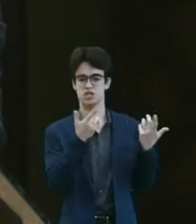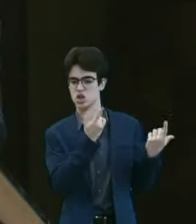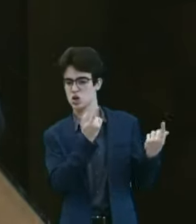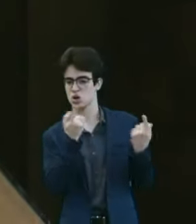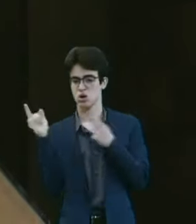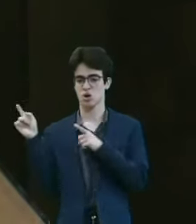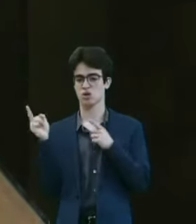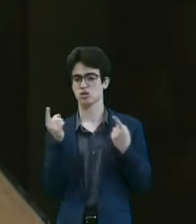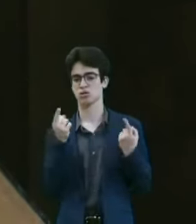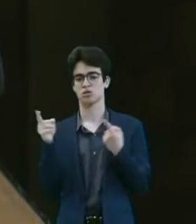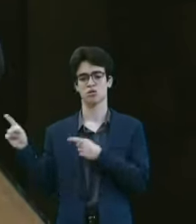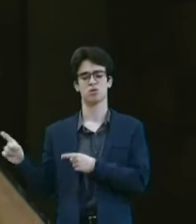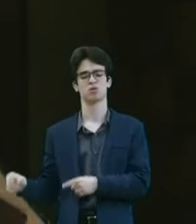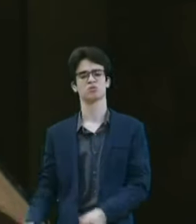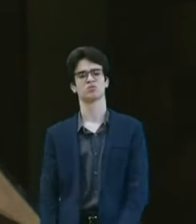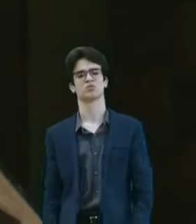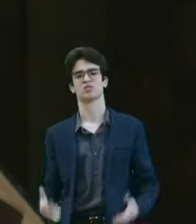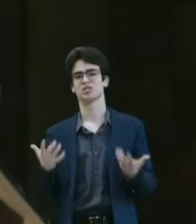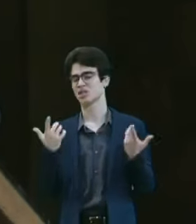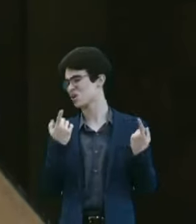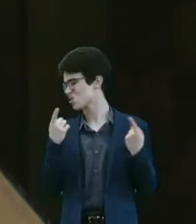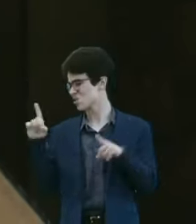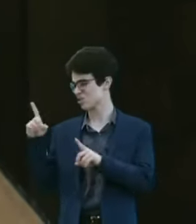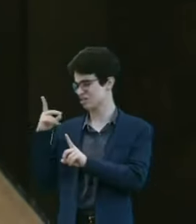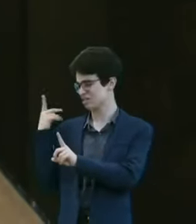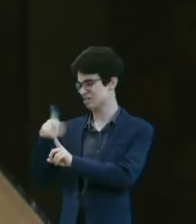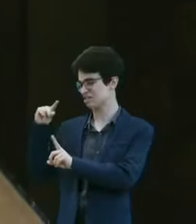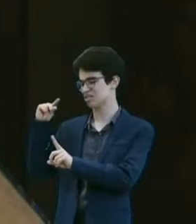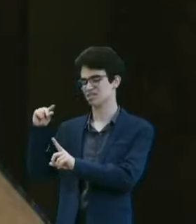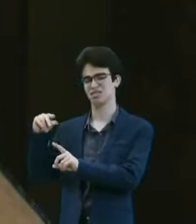ferir. Eles querem machucar.